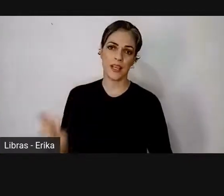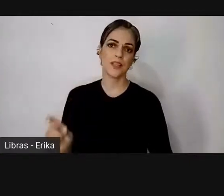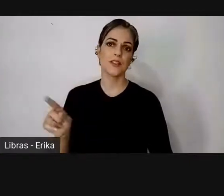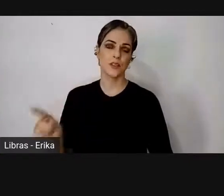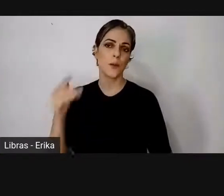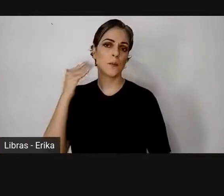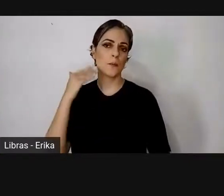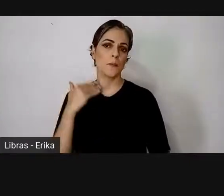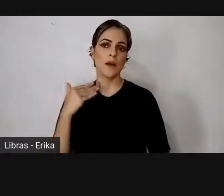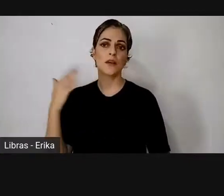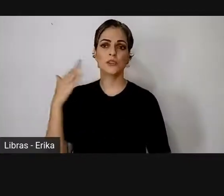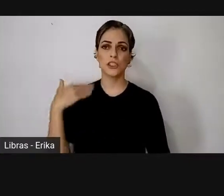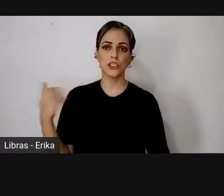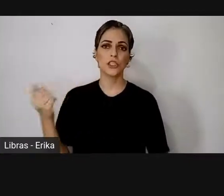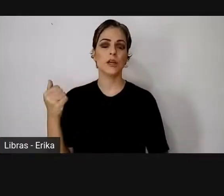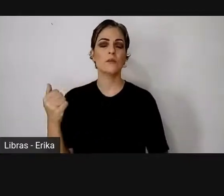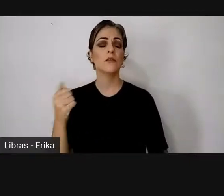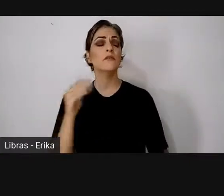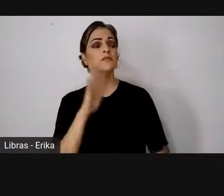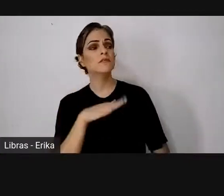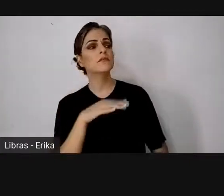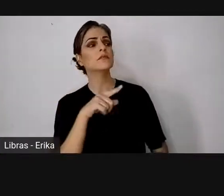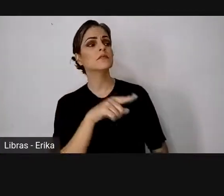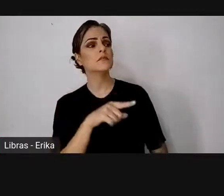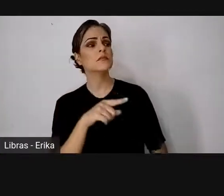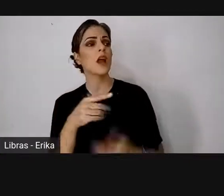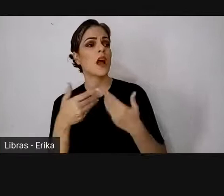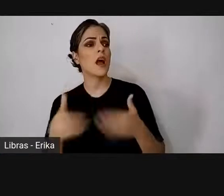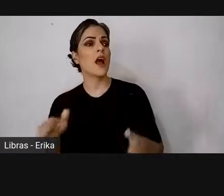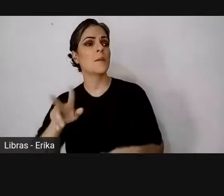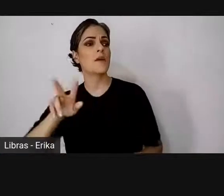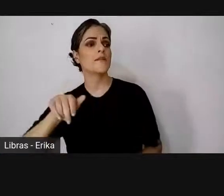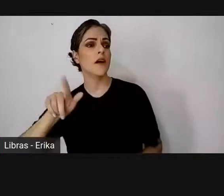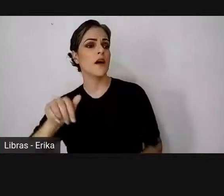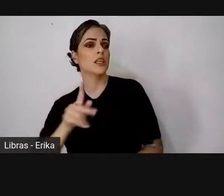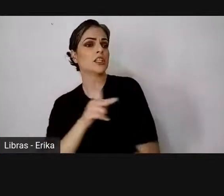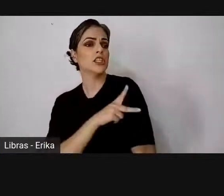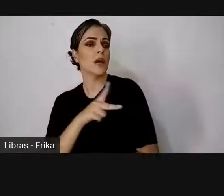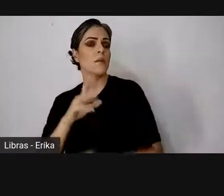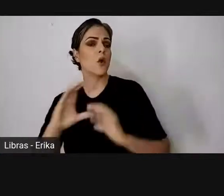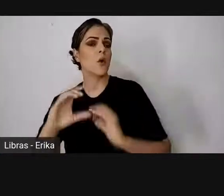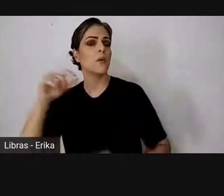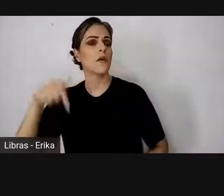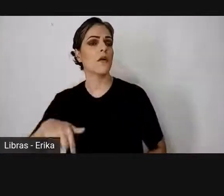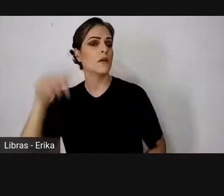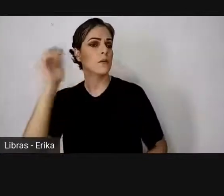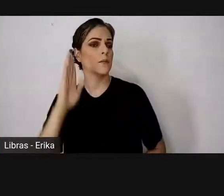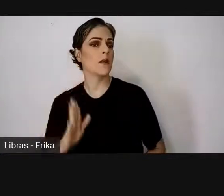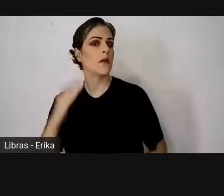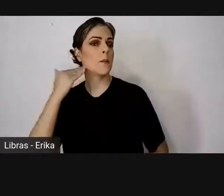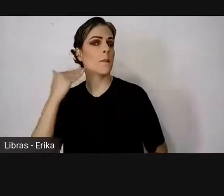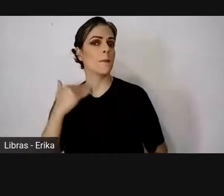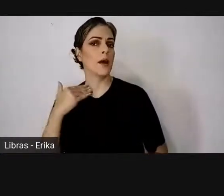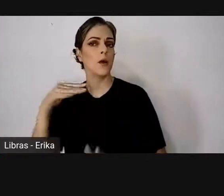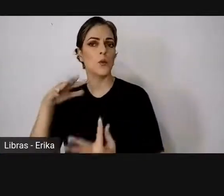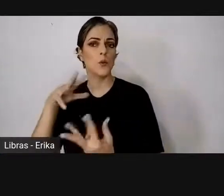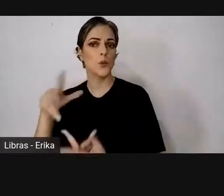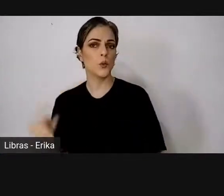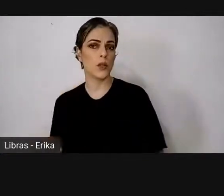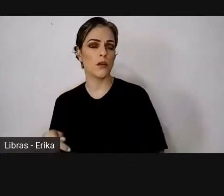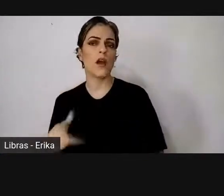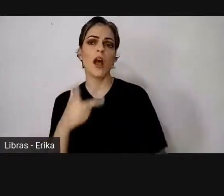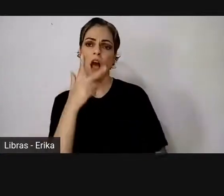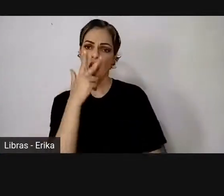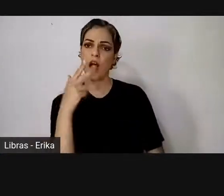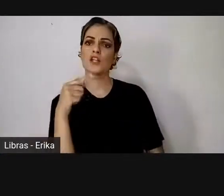abriu a vaga de chefe de comunicação do Banco Mundial no Brasil. E eu acho que você tem o